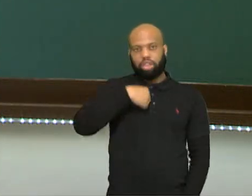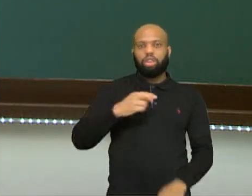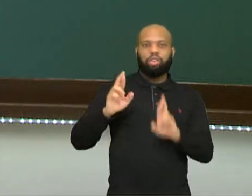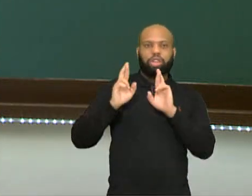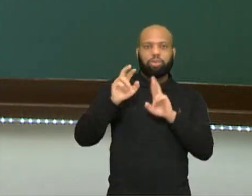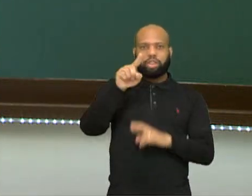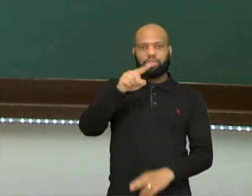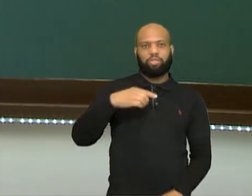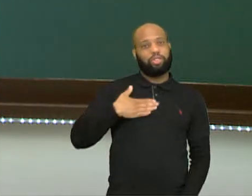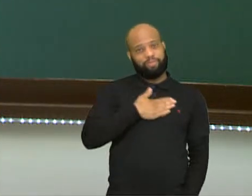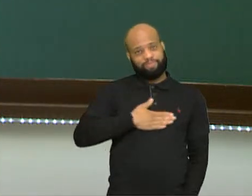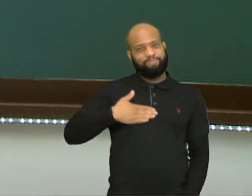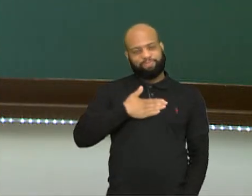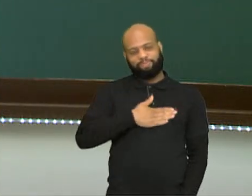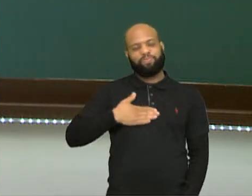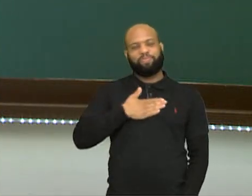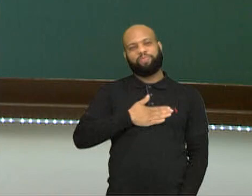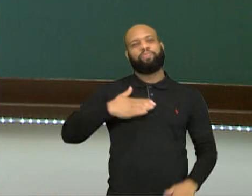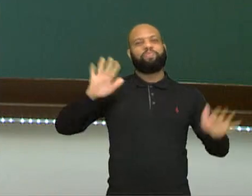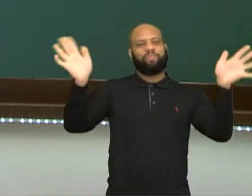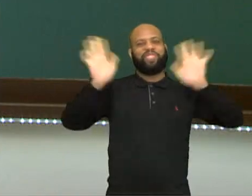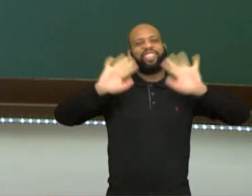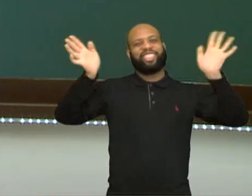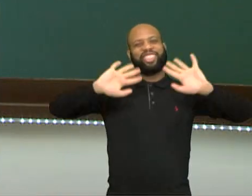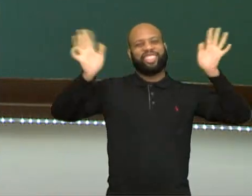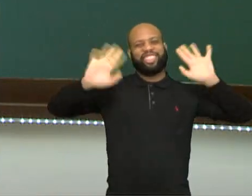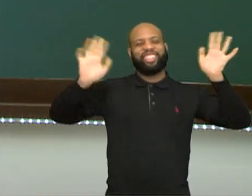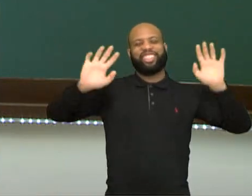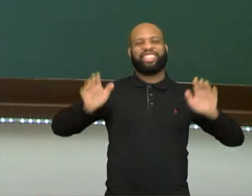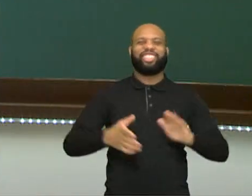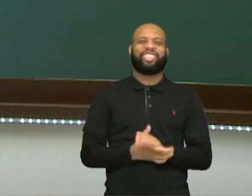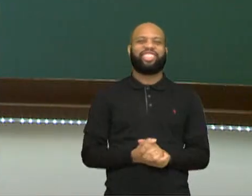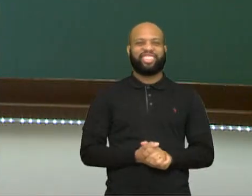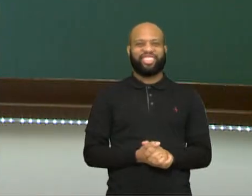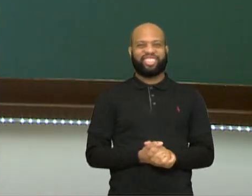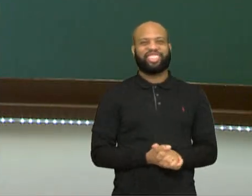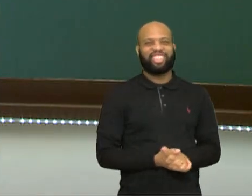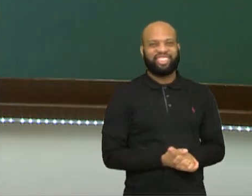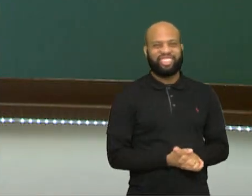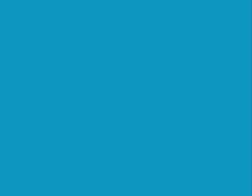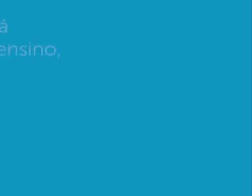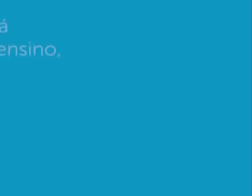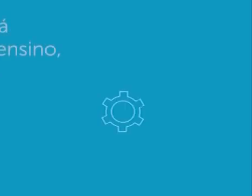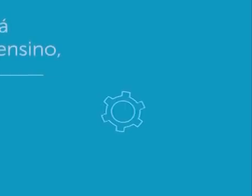Espero que vocês tenham gostado, né? E até breve. Tchau!